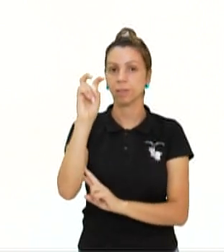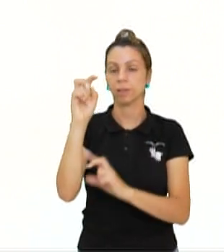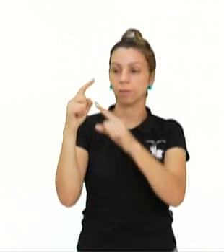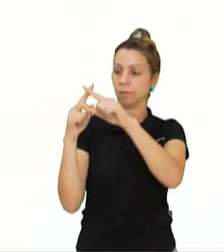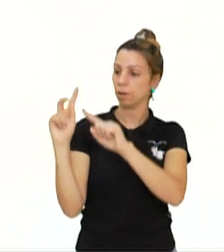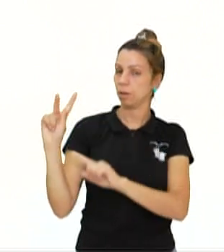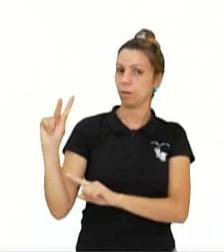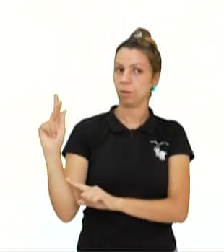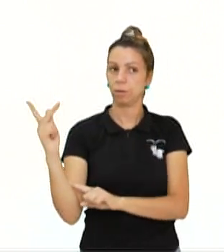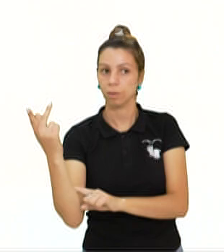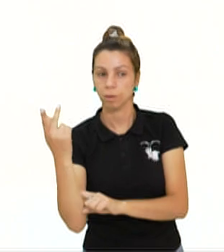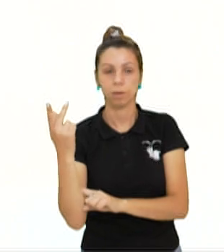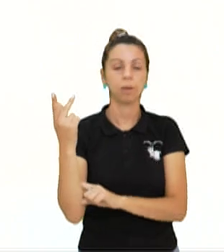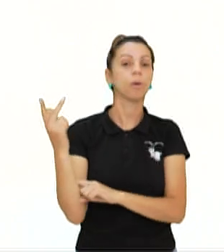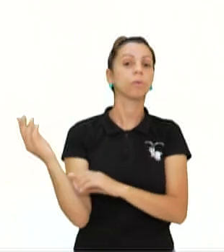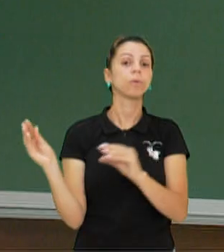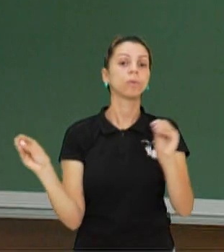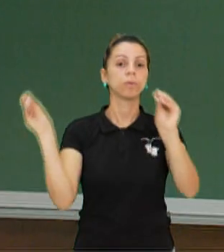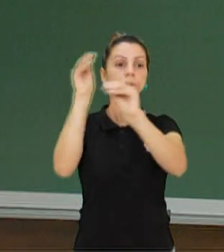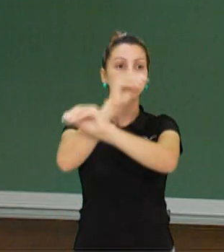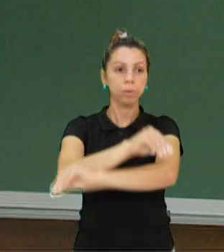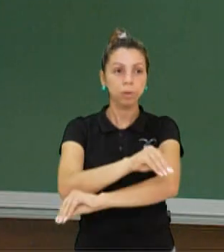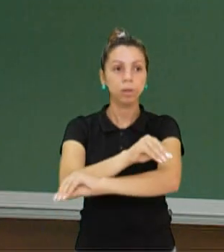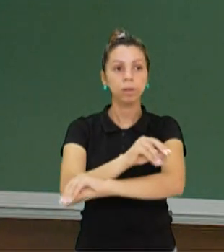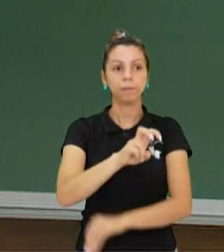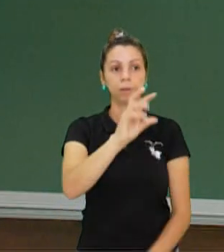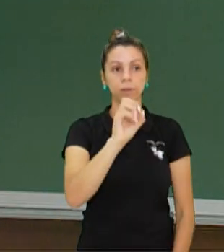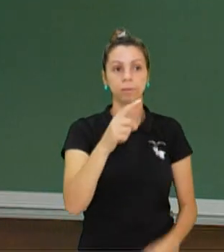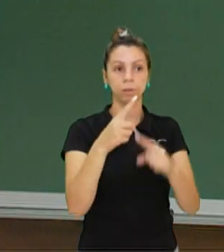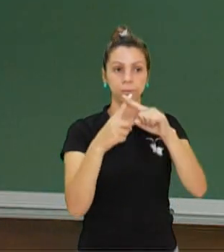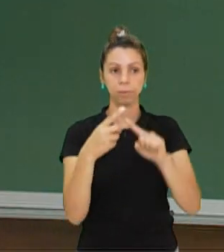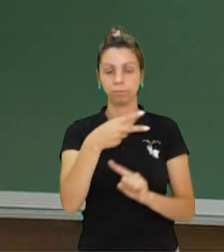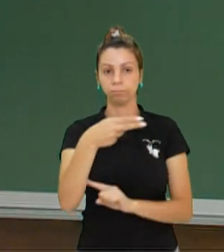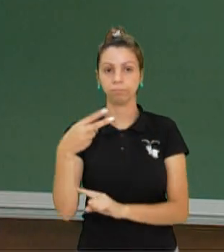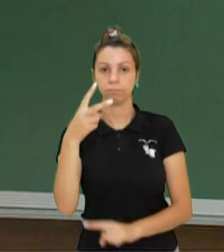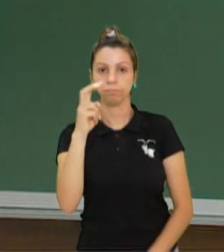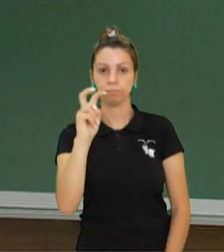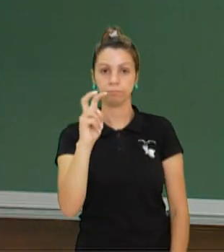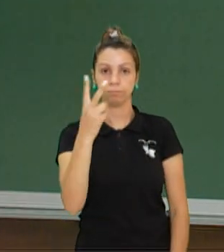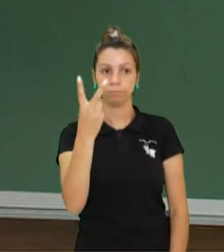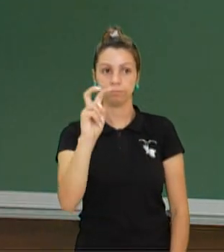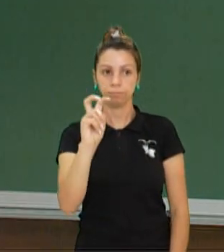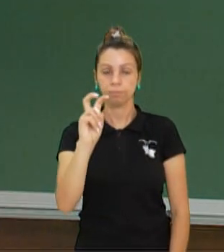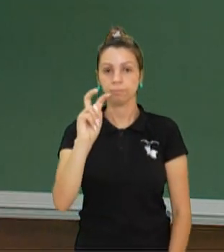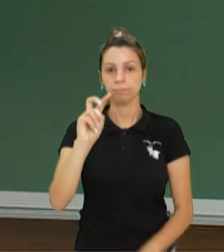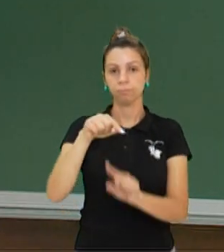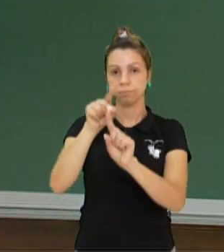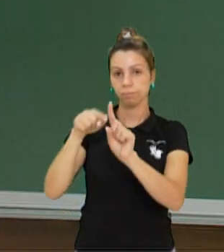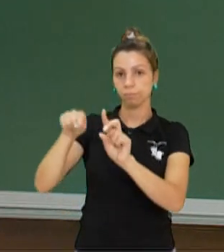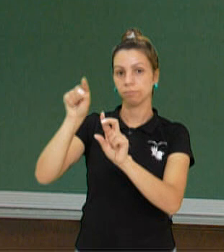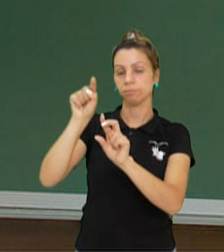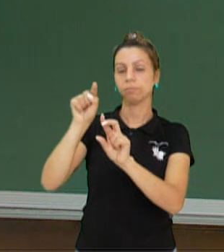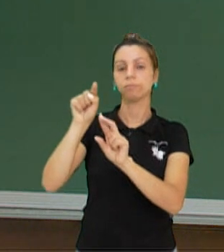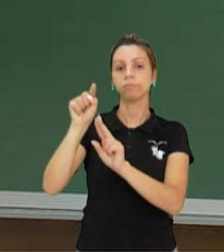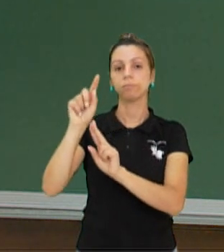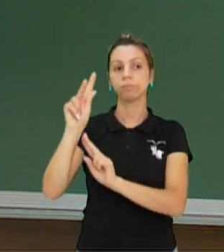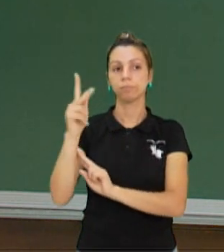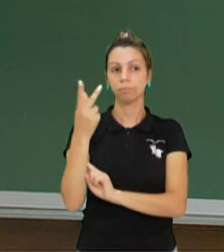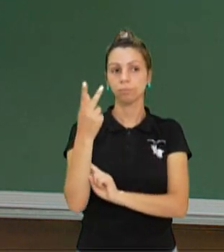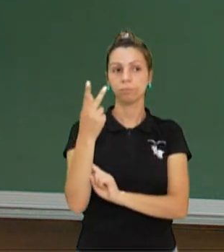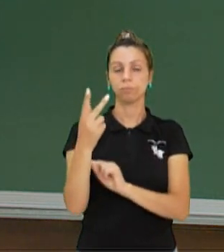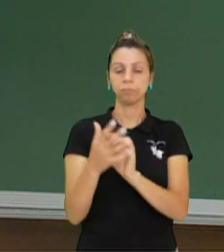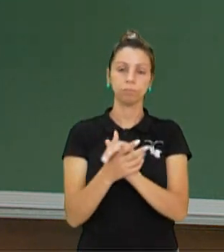fica 25πH, ok? Beleza? Ok, então, e aí eu faço 50 vezes 4